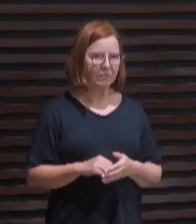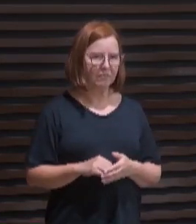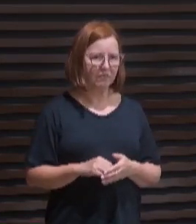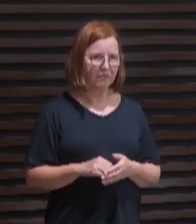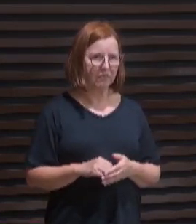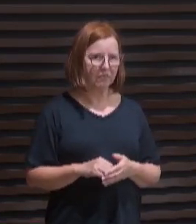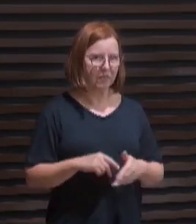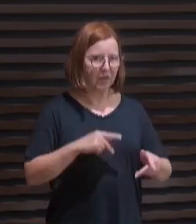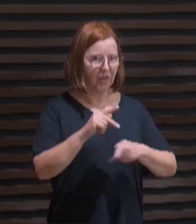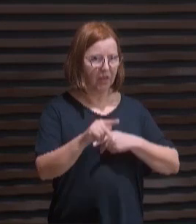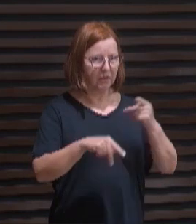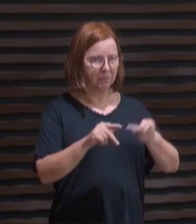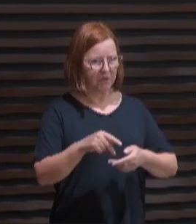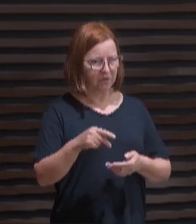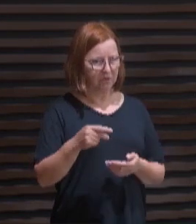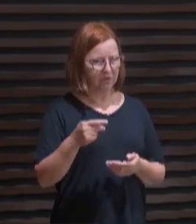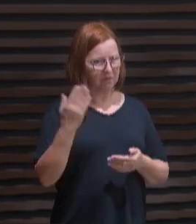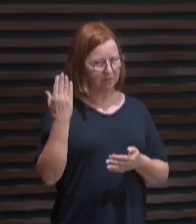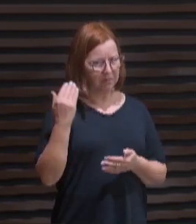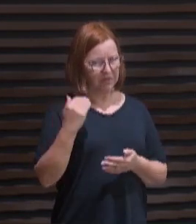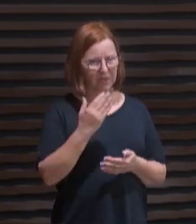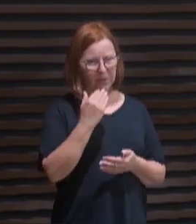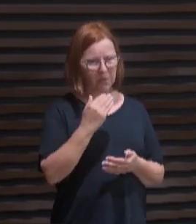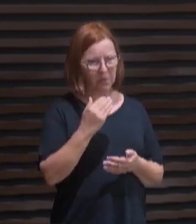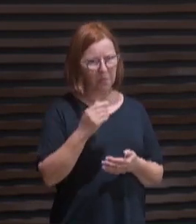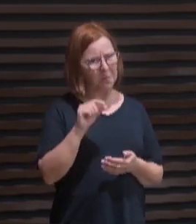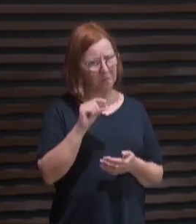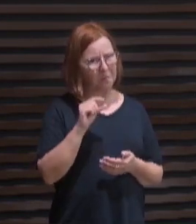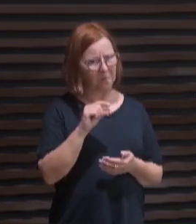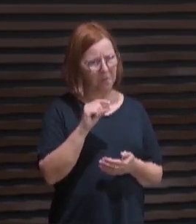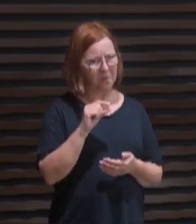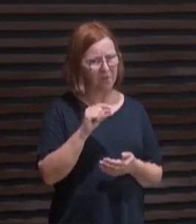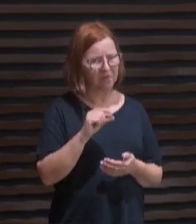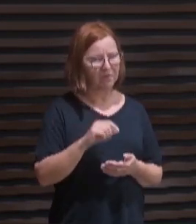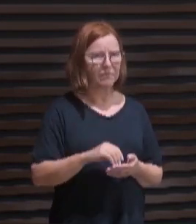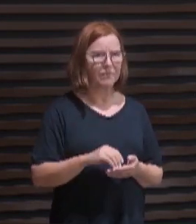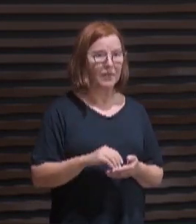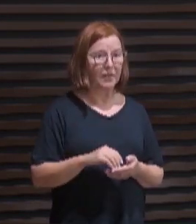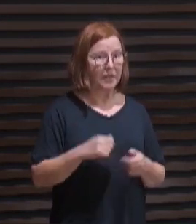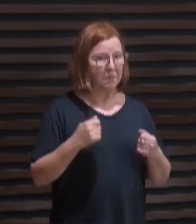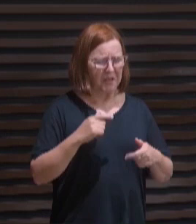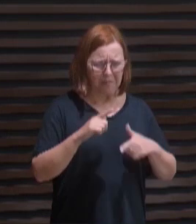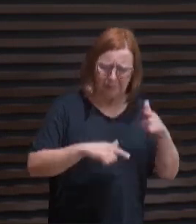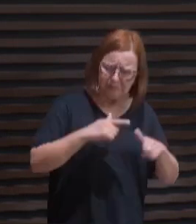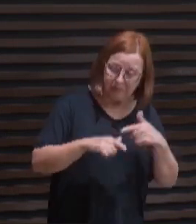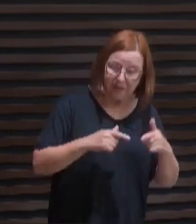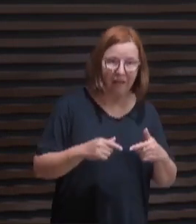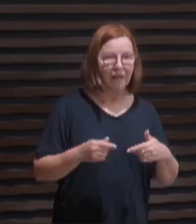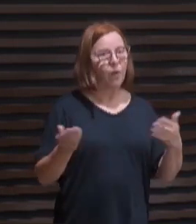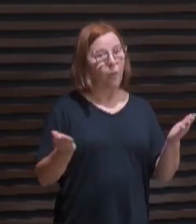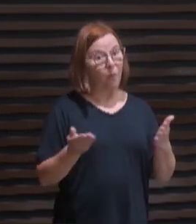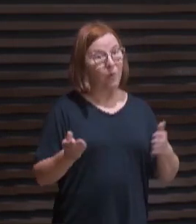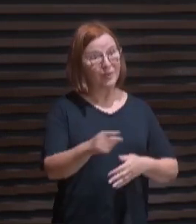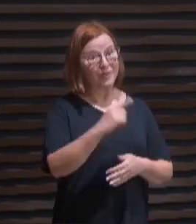900 calorias por dia. Pessoas não tinham muita e tinham que trabalhar. Hoje nós temos